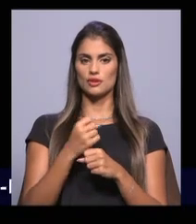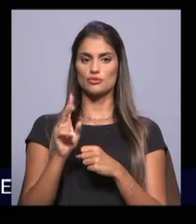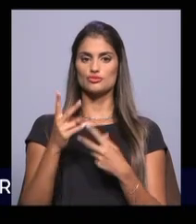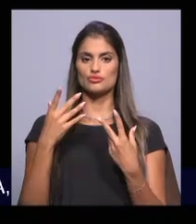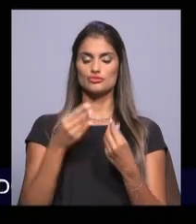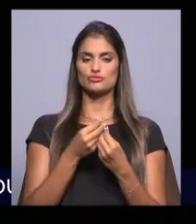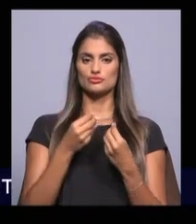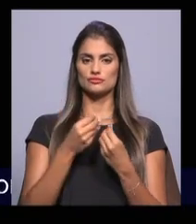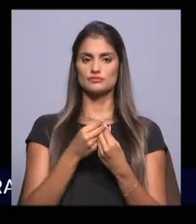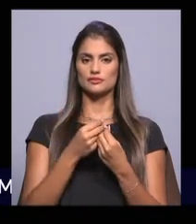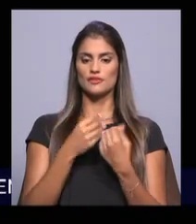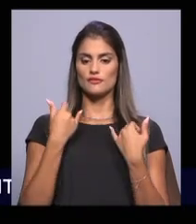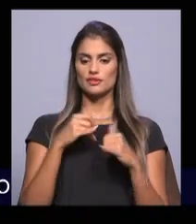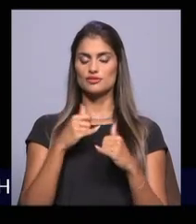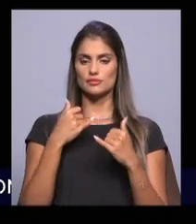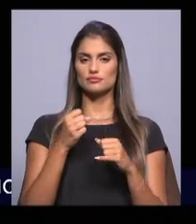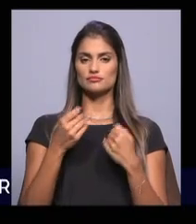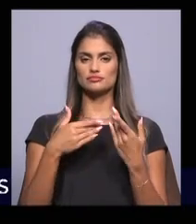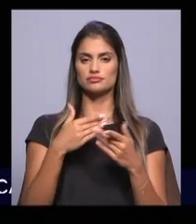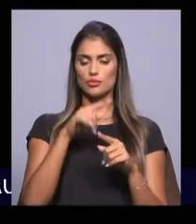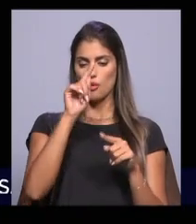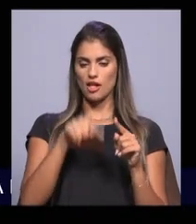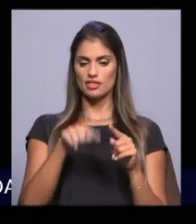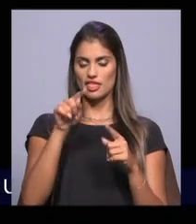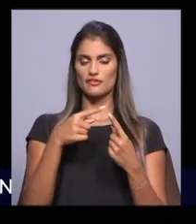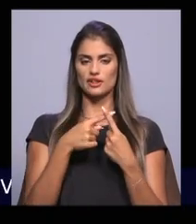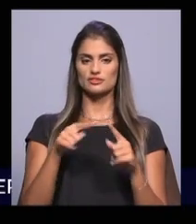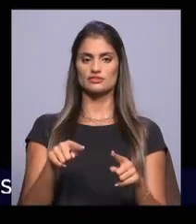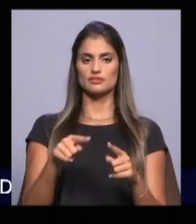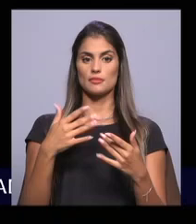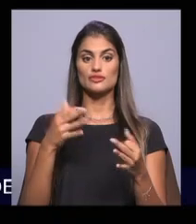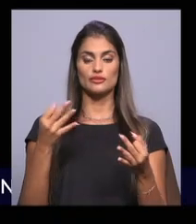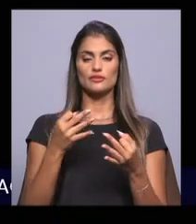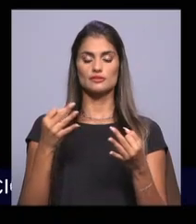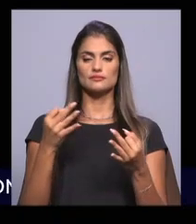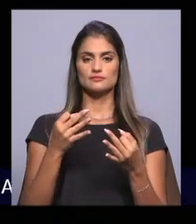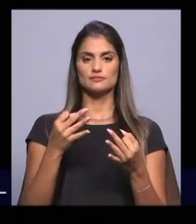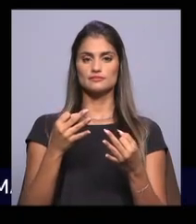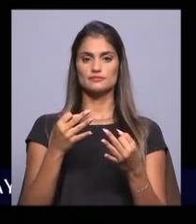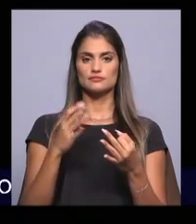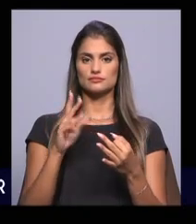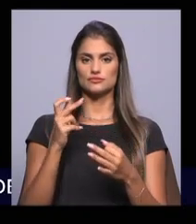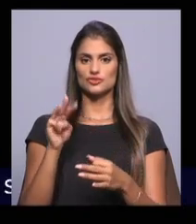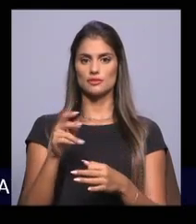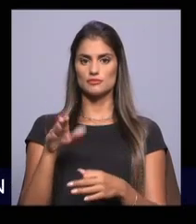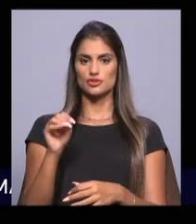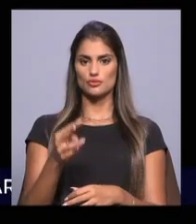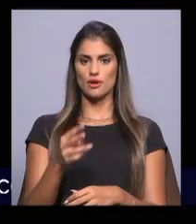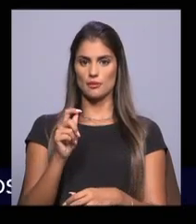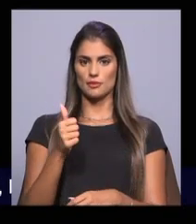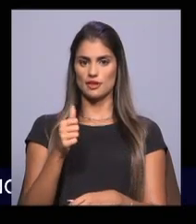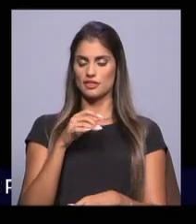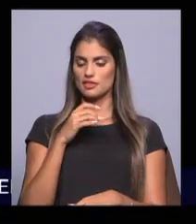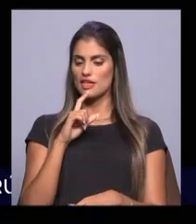conjuntos, felizmente. Operam em comprimentos de onda diferentes. Mas, de facto, o James Webb consegue fazer